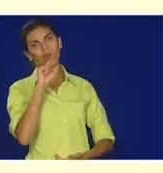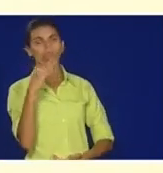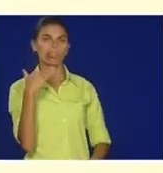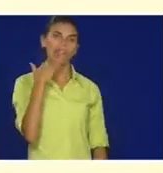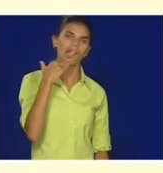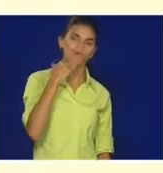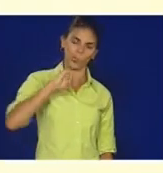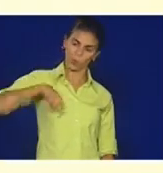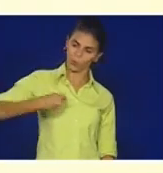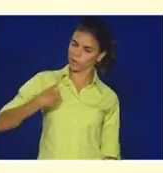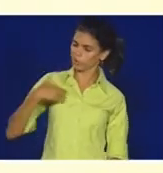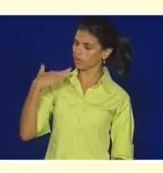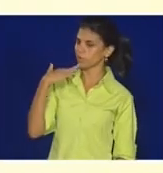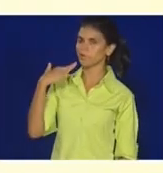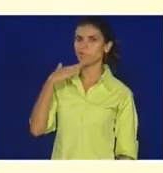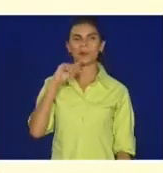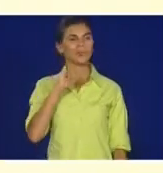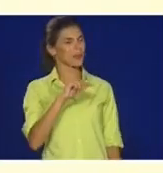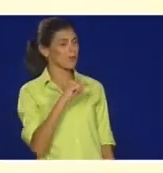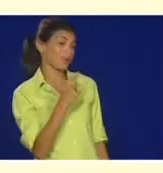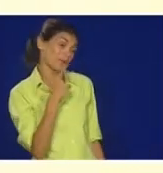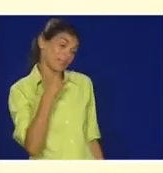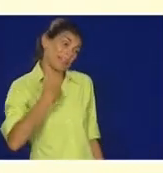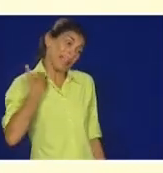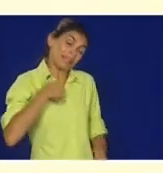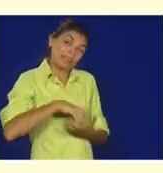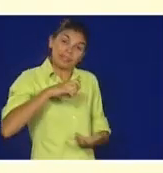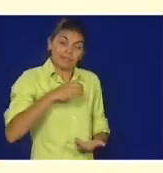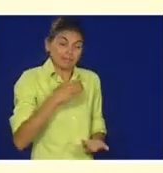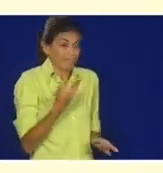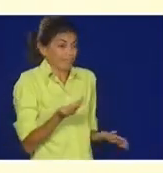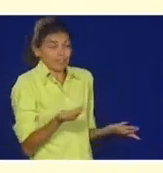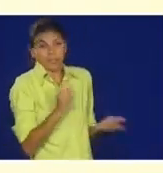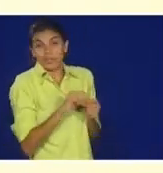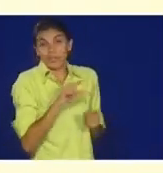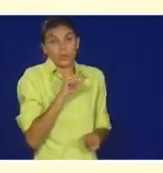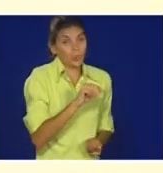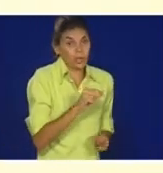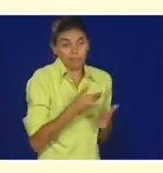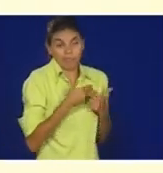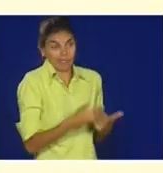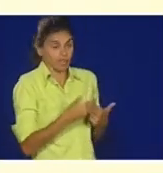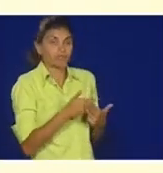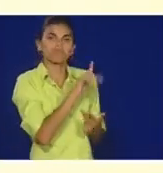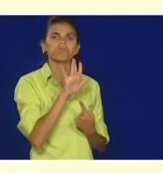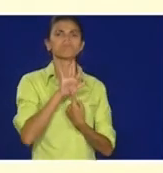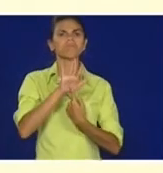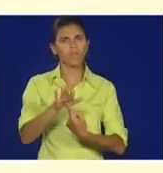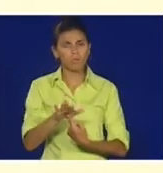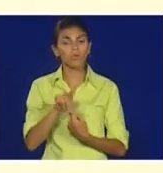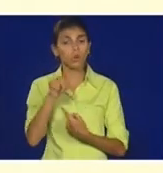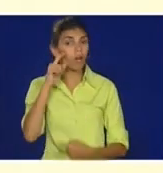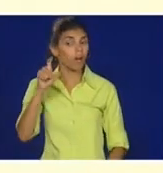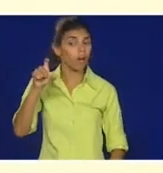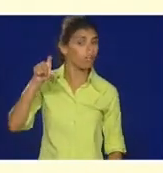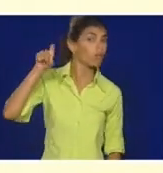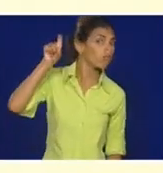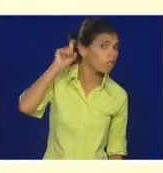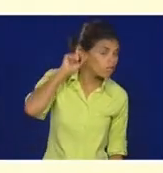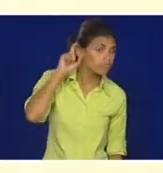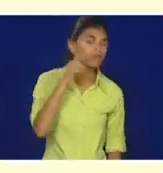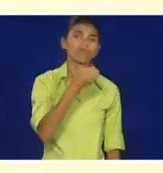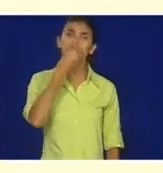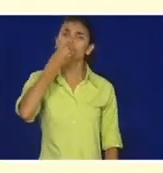velhice. Ah, é o defeito dela, é um defeito velhice, não tem jeito. Então, ela me mostrou